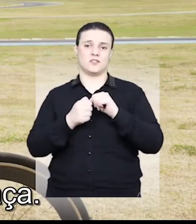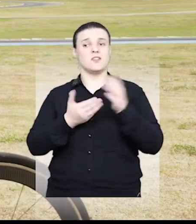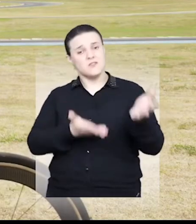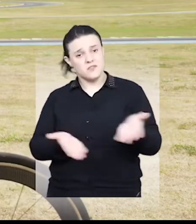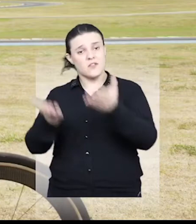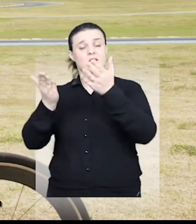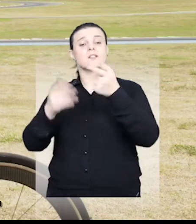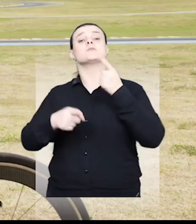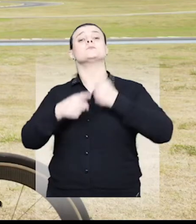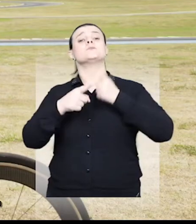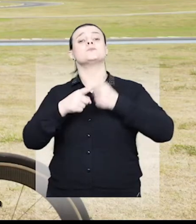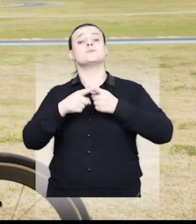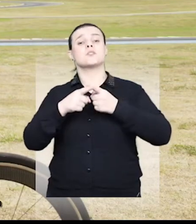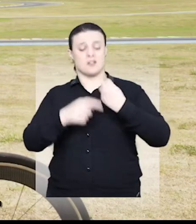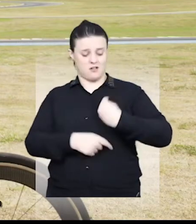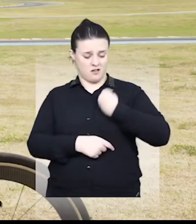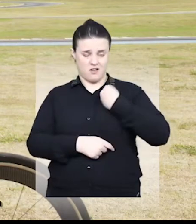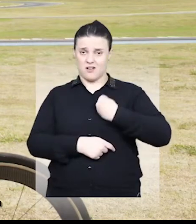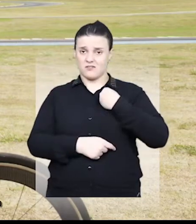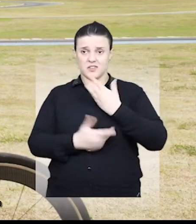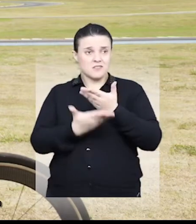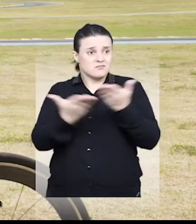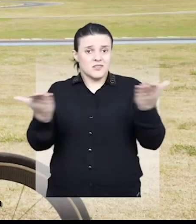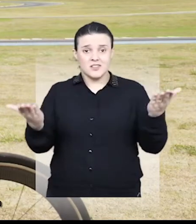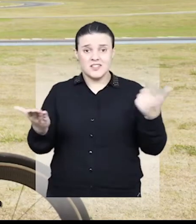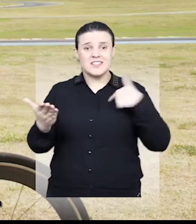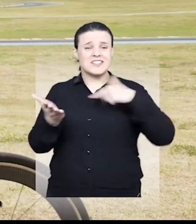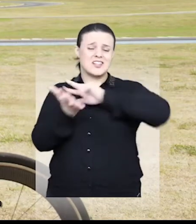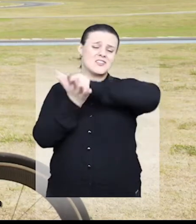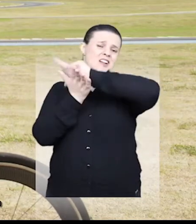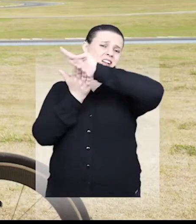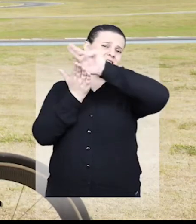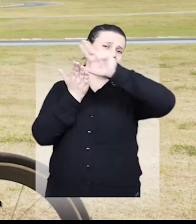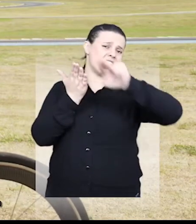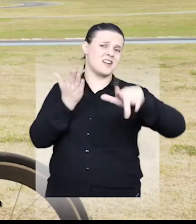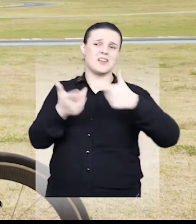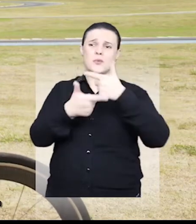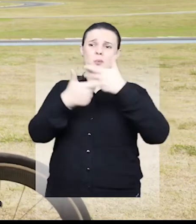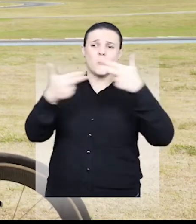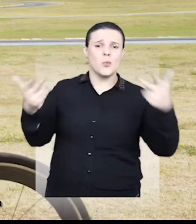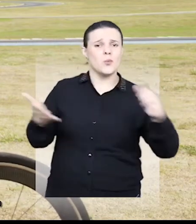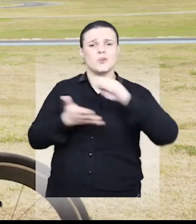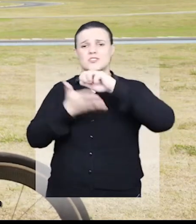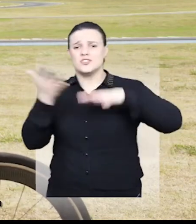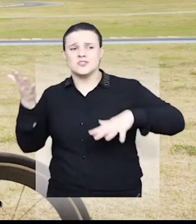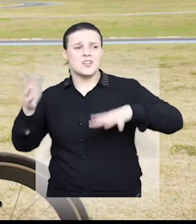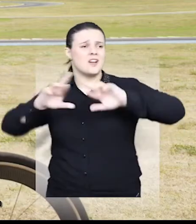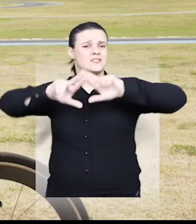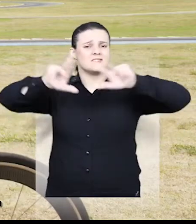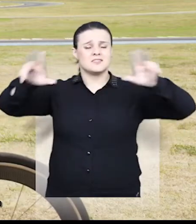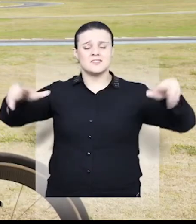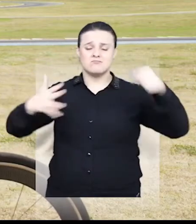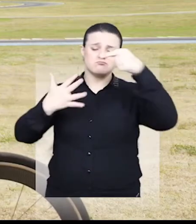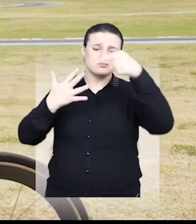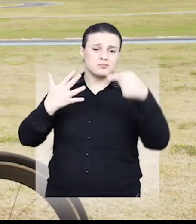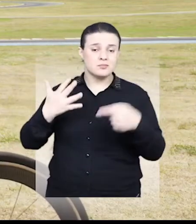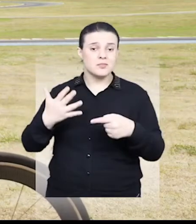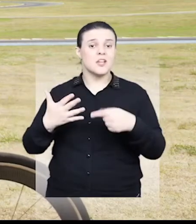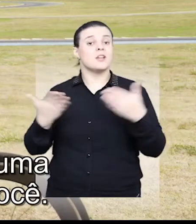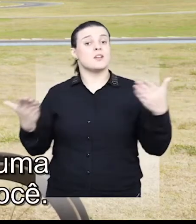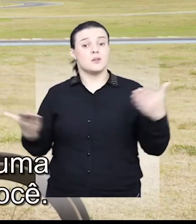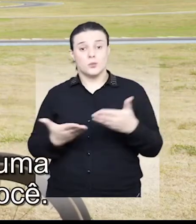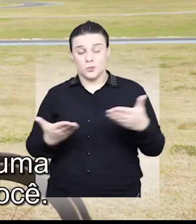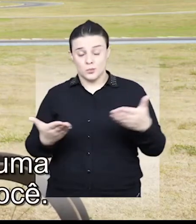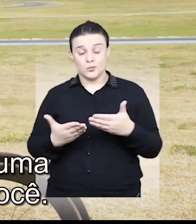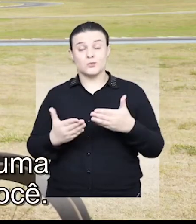faça, porque a vida está aí, tem uma infinidade imensa de atividades, de tarefas, e